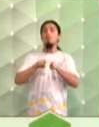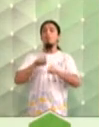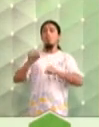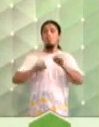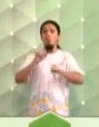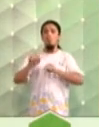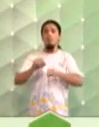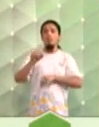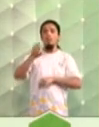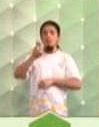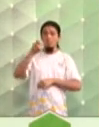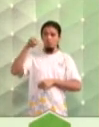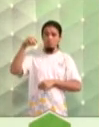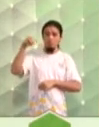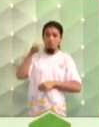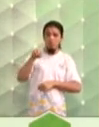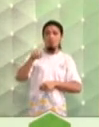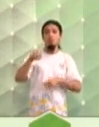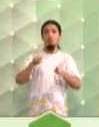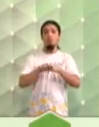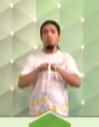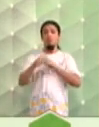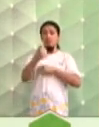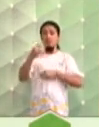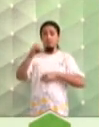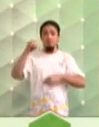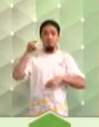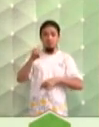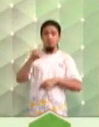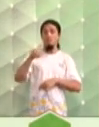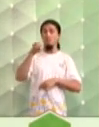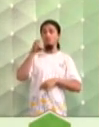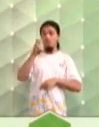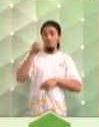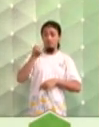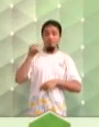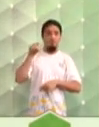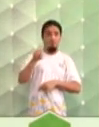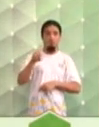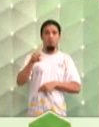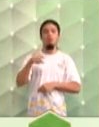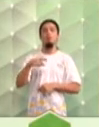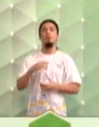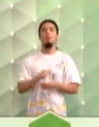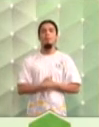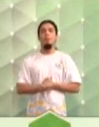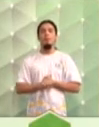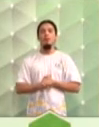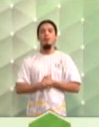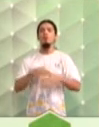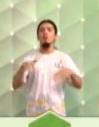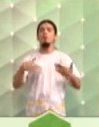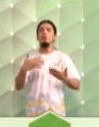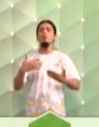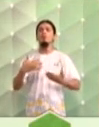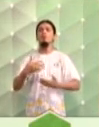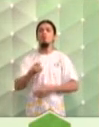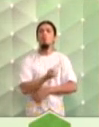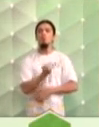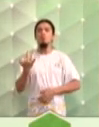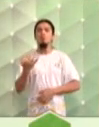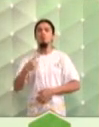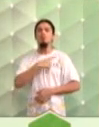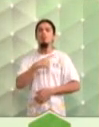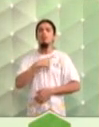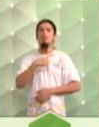de R$50.000. Nessa terceira edição, o que que a gente tem aí, quais são os números que a gente tem para dizer para o pessoal que está em casa? O